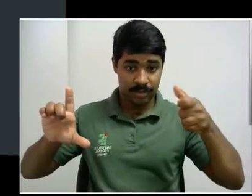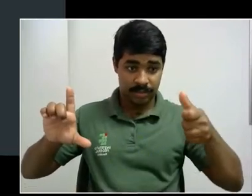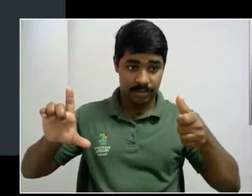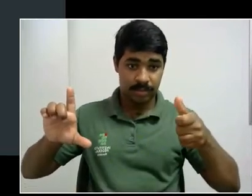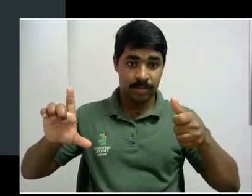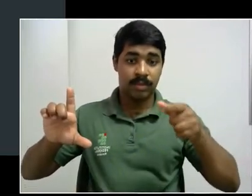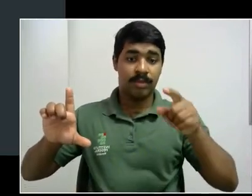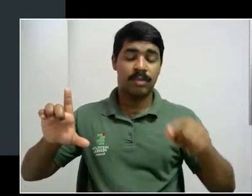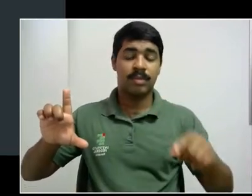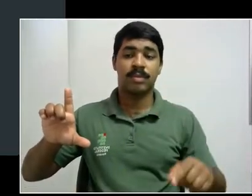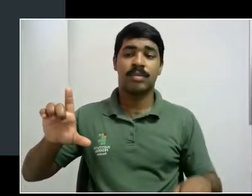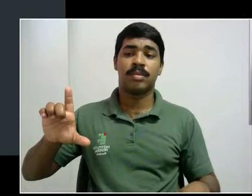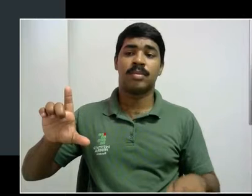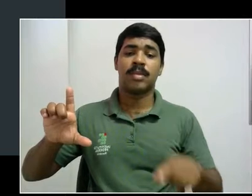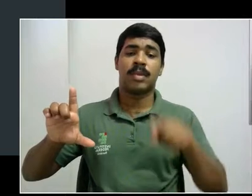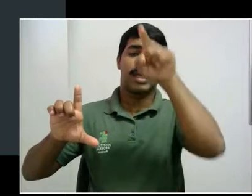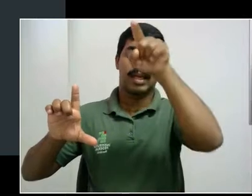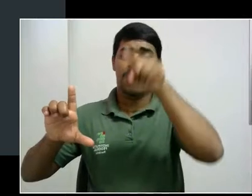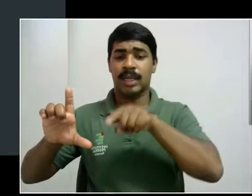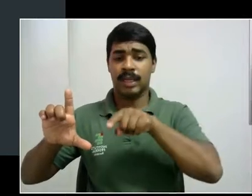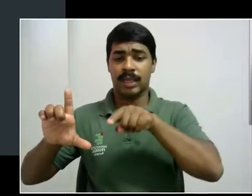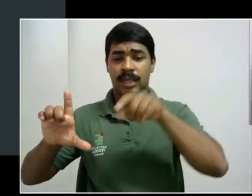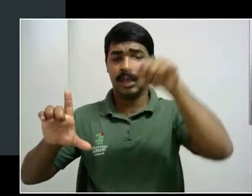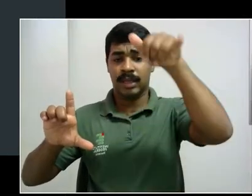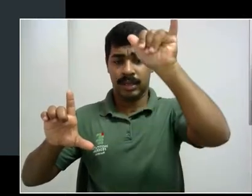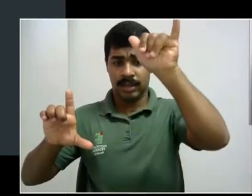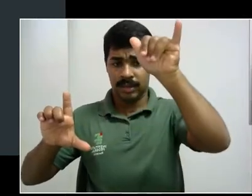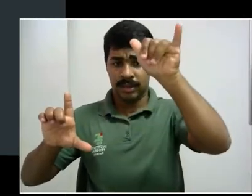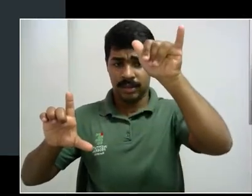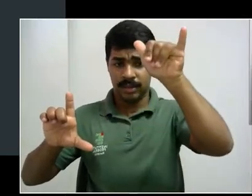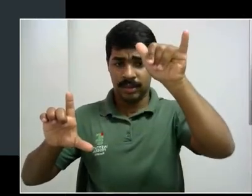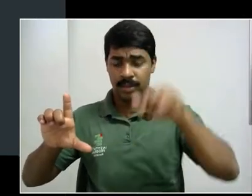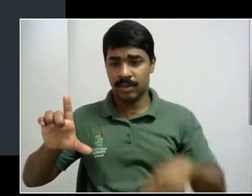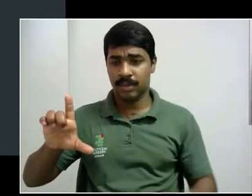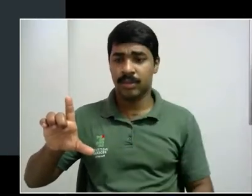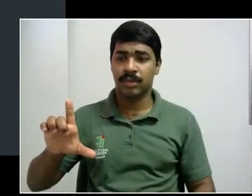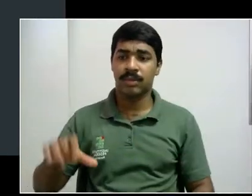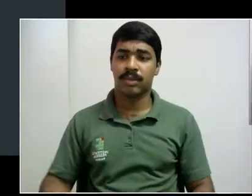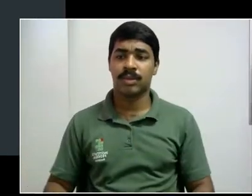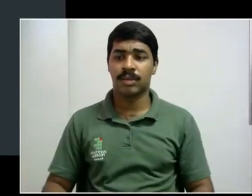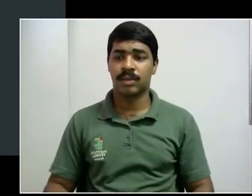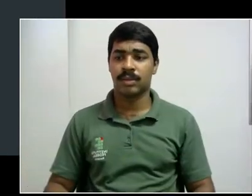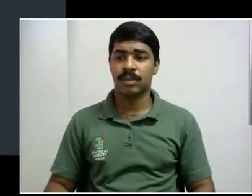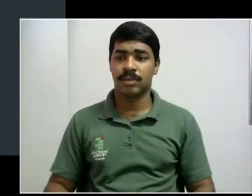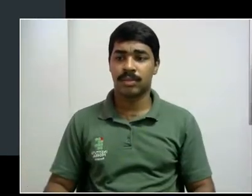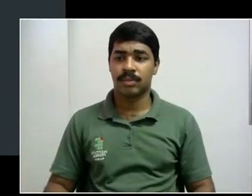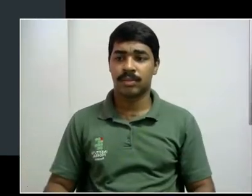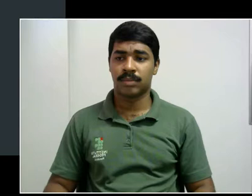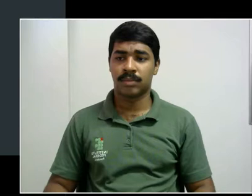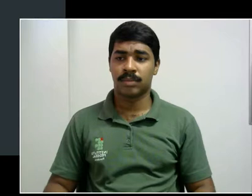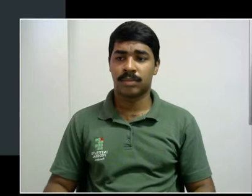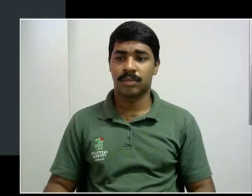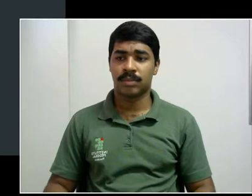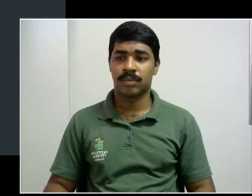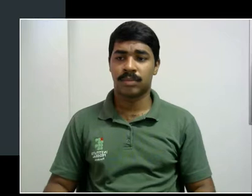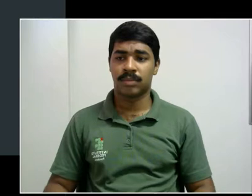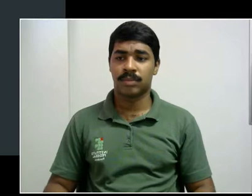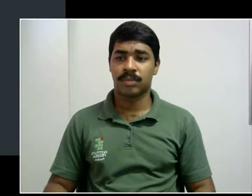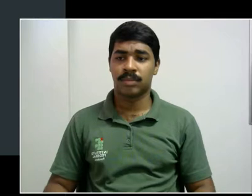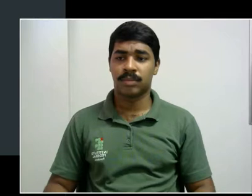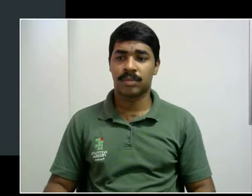E esse aqui é o nosso eixo y. Então, quais são os pontos? Os pontos onde a função corta